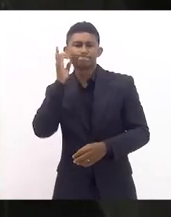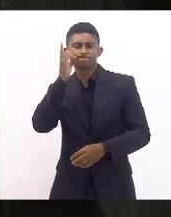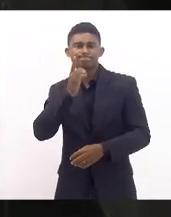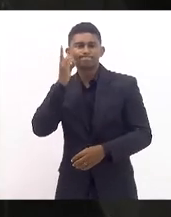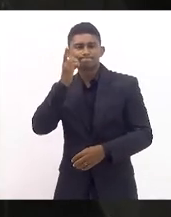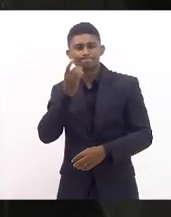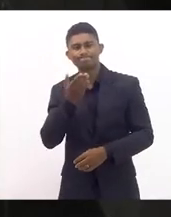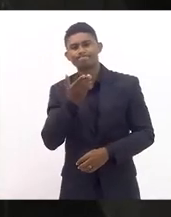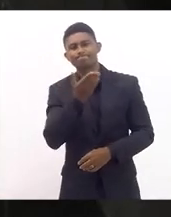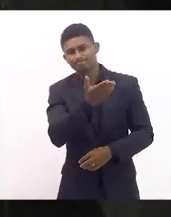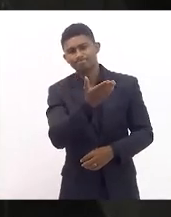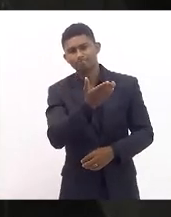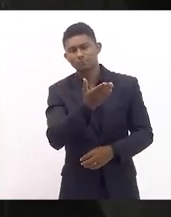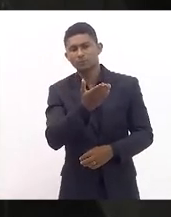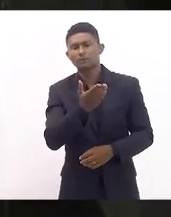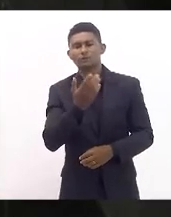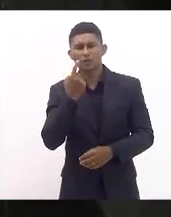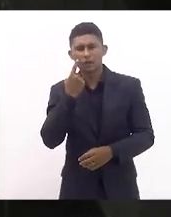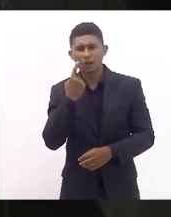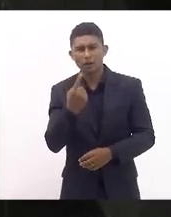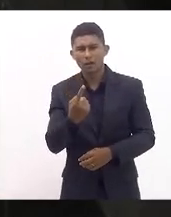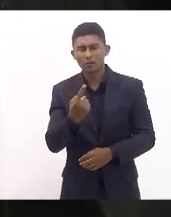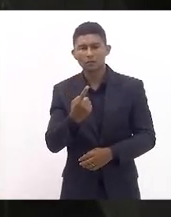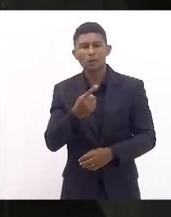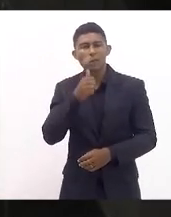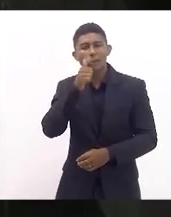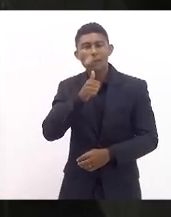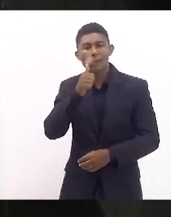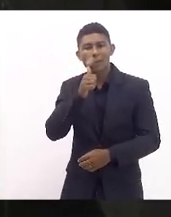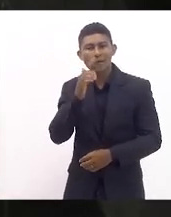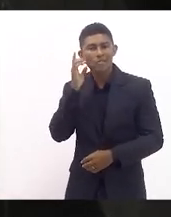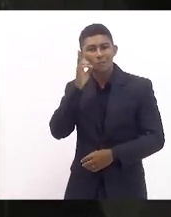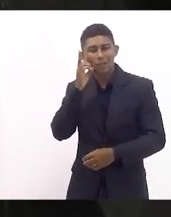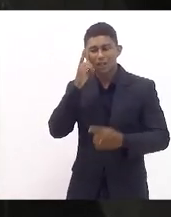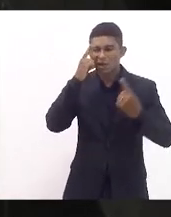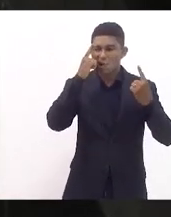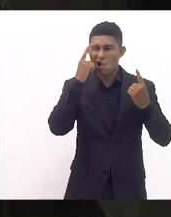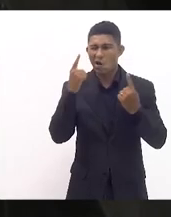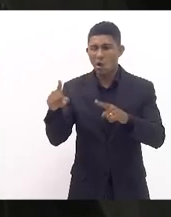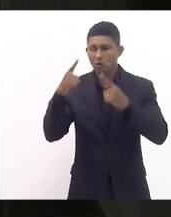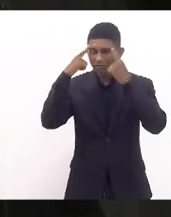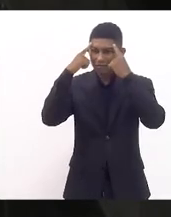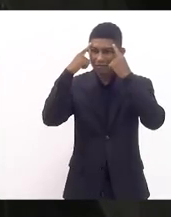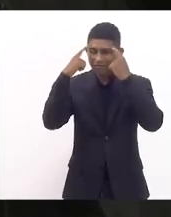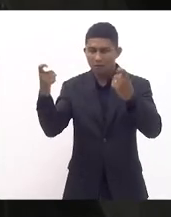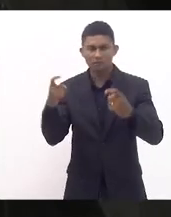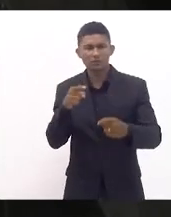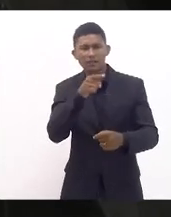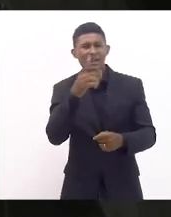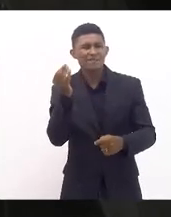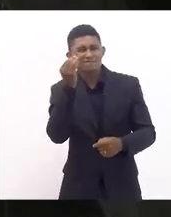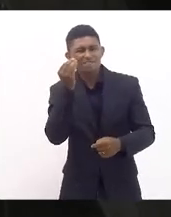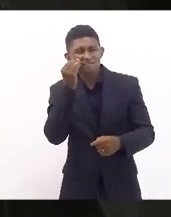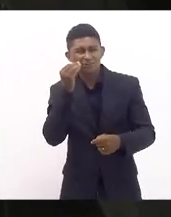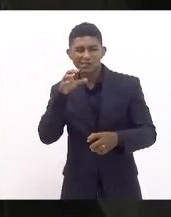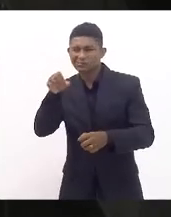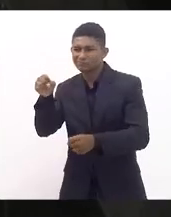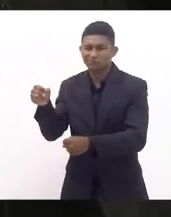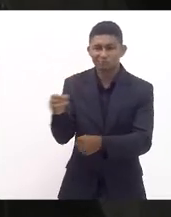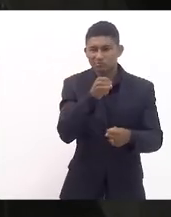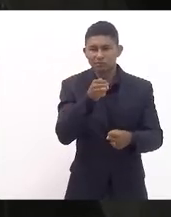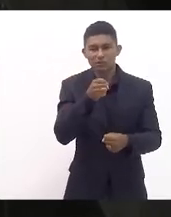nosso, direcionado a uma deputada, tentando cercear o seu direito de fala, não é,